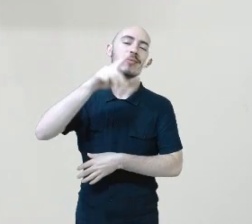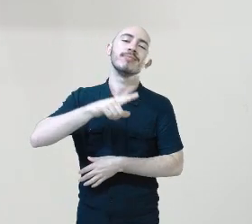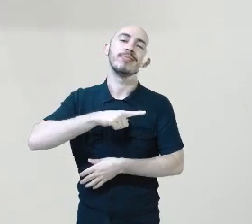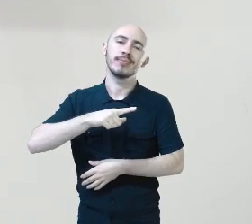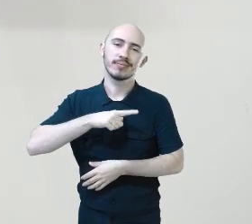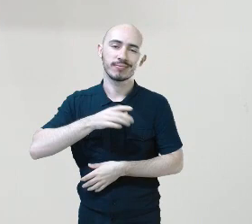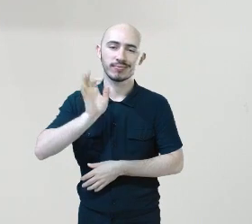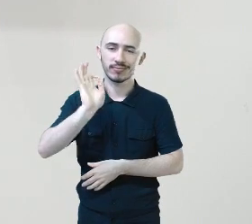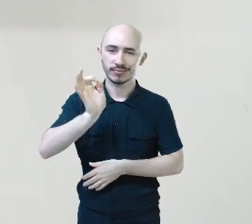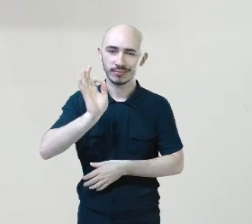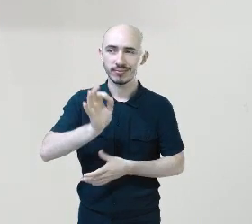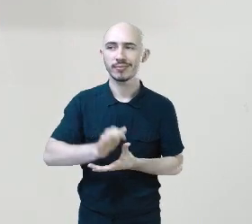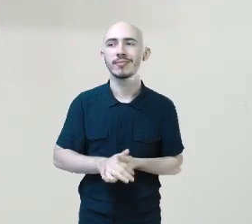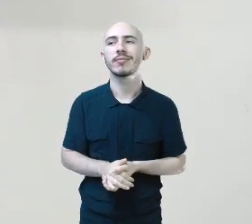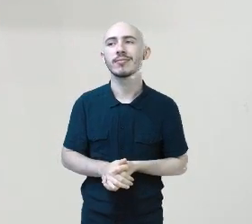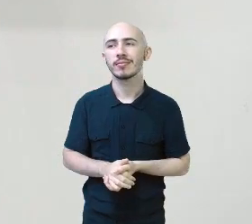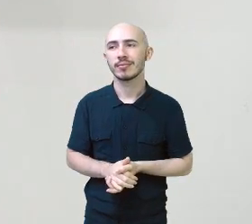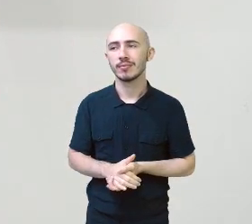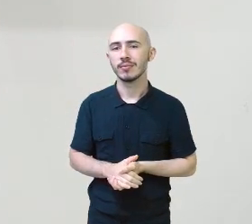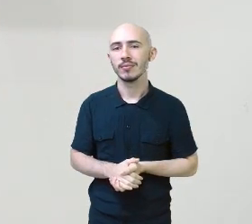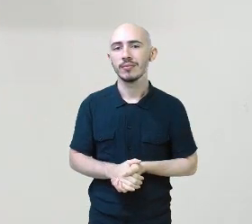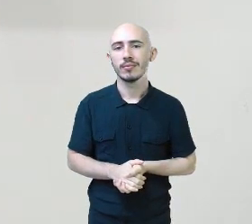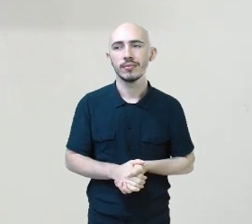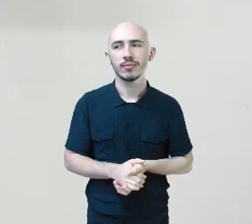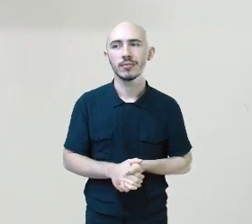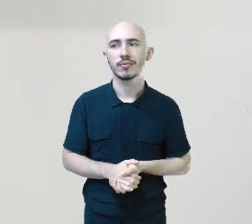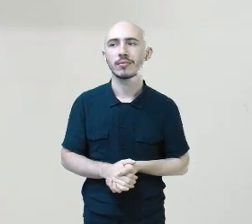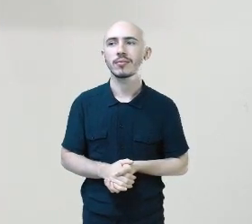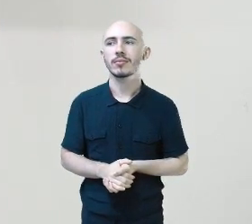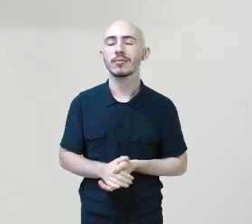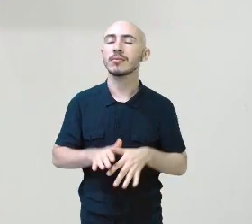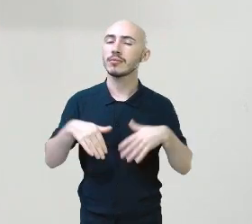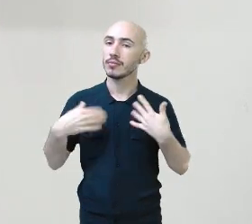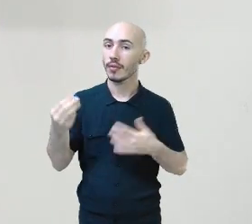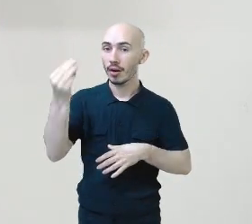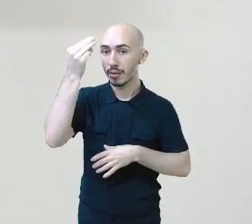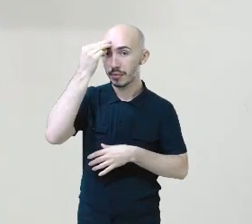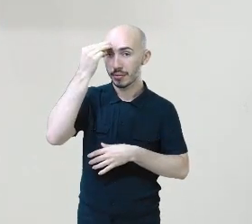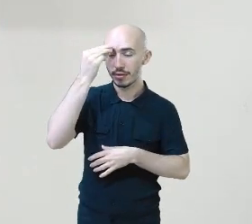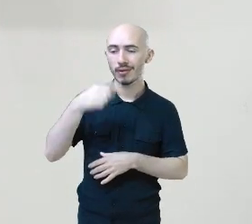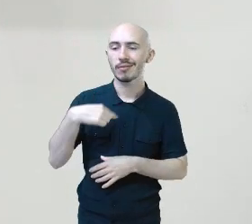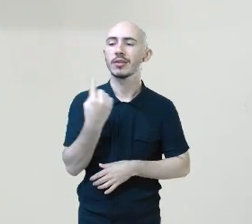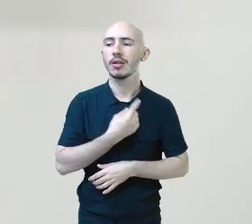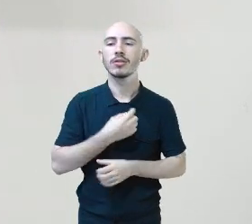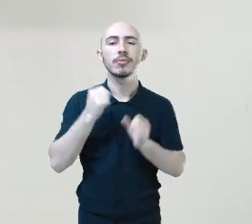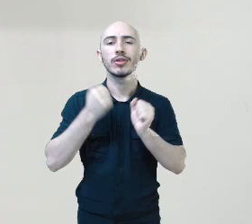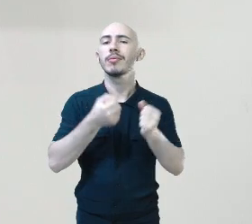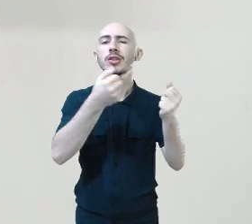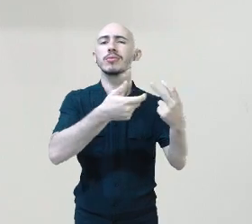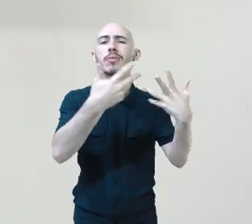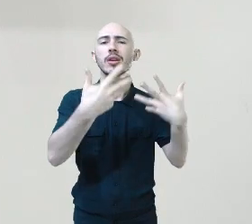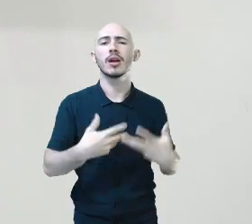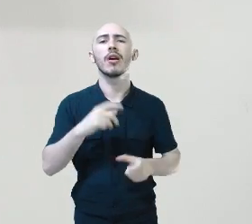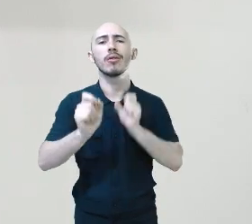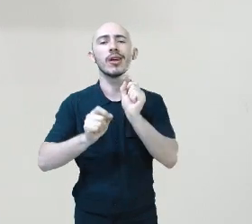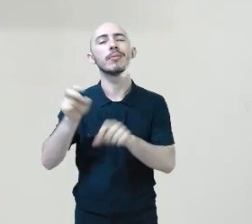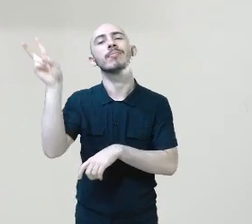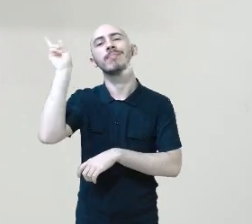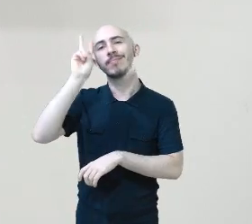memória, exatamente, memória. Essa memória que a gente pode dizer que memória que é